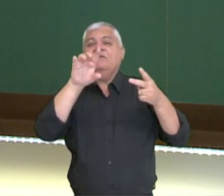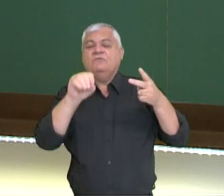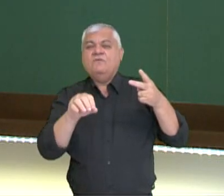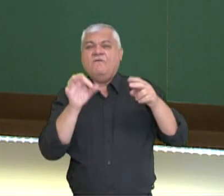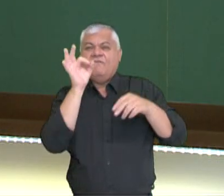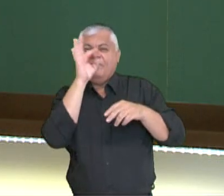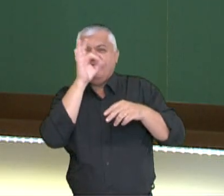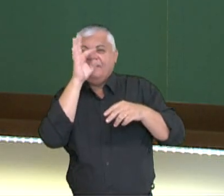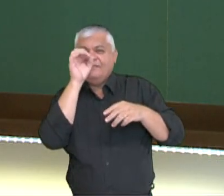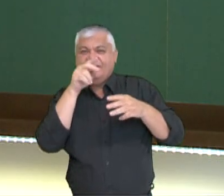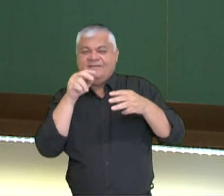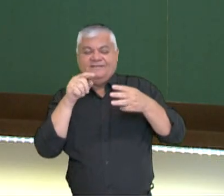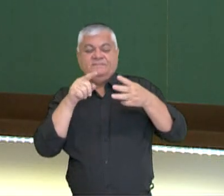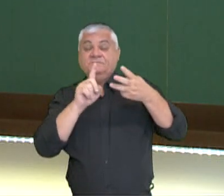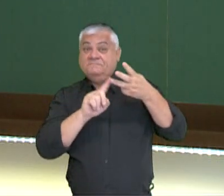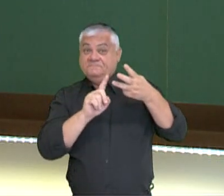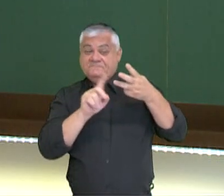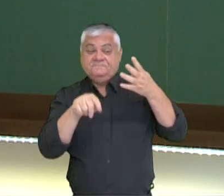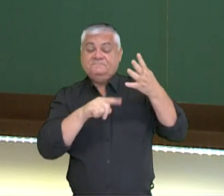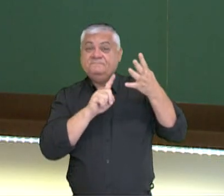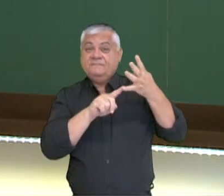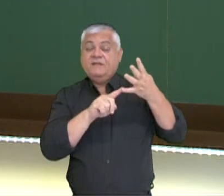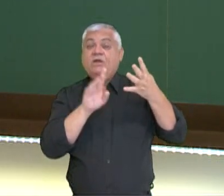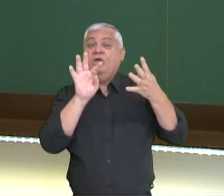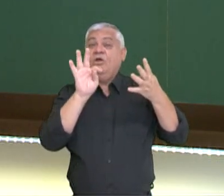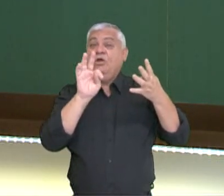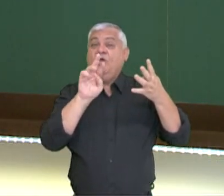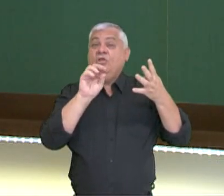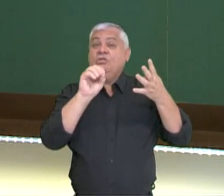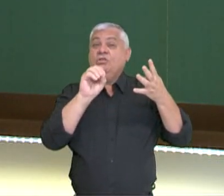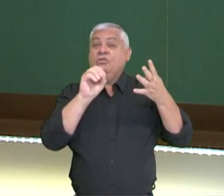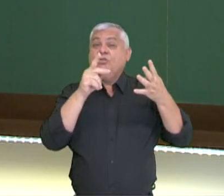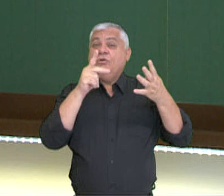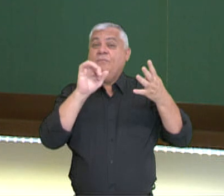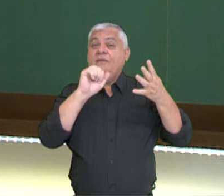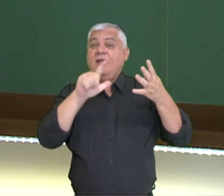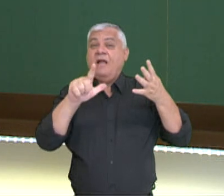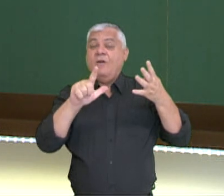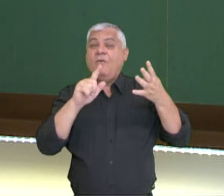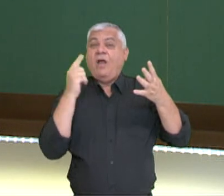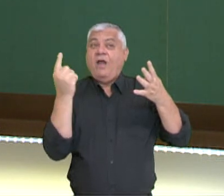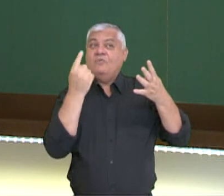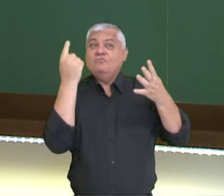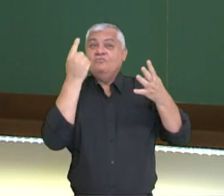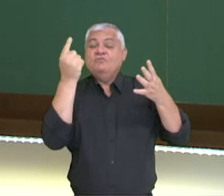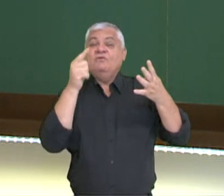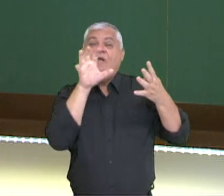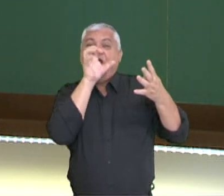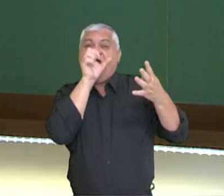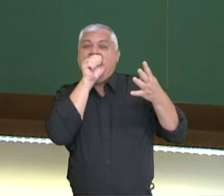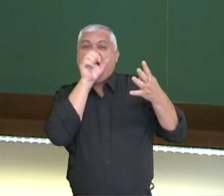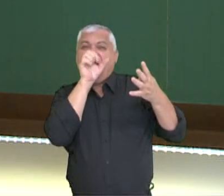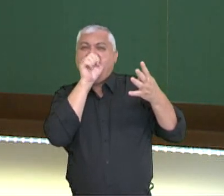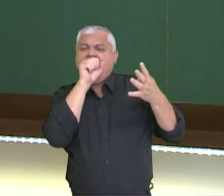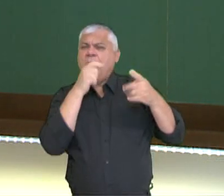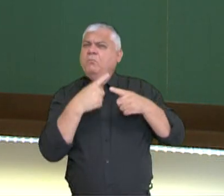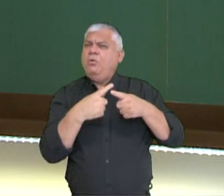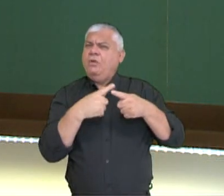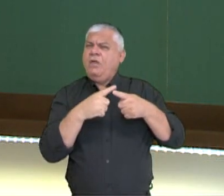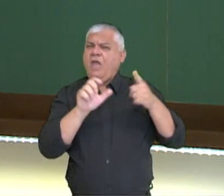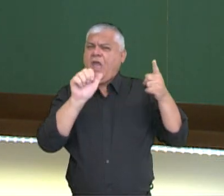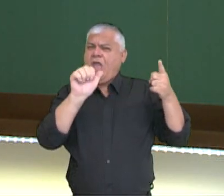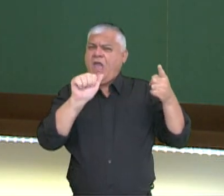nosso mapa. Nós temos o clima tropical de altitude, que está em laranja, e nós já vamos entender por que